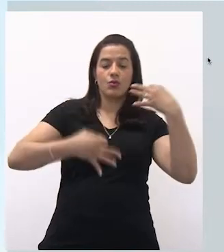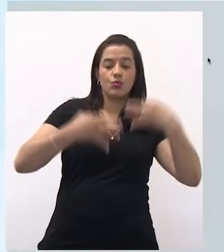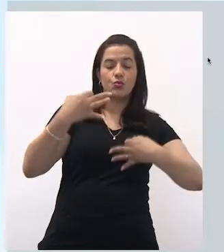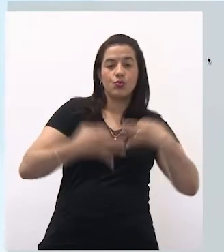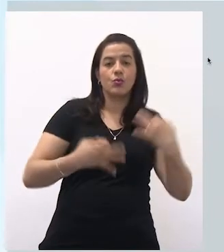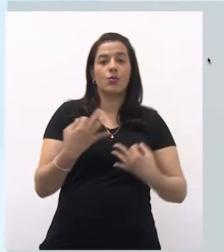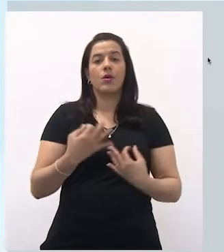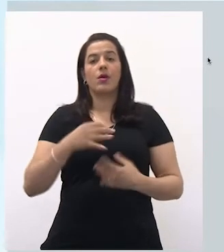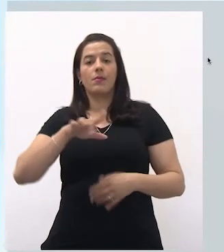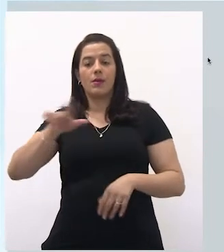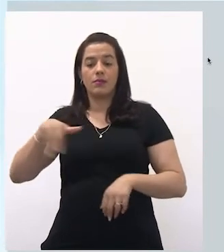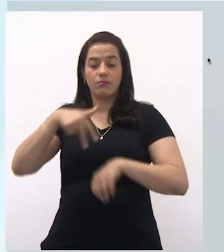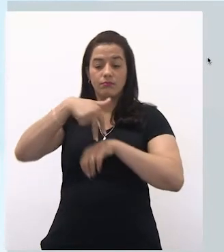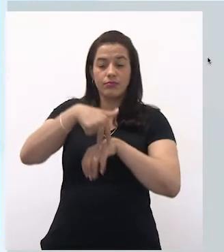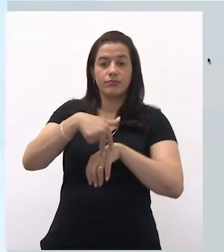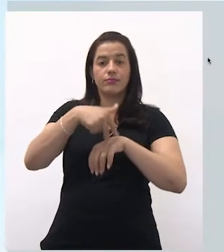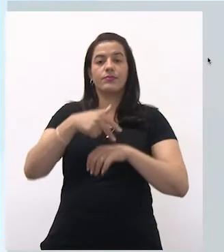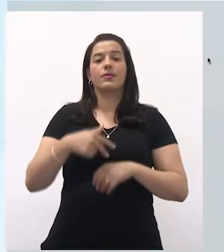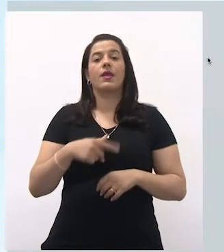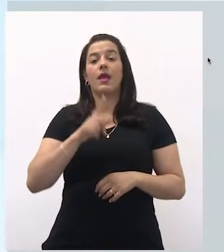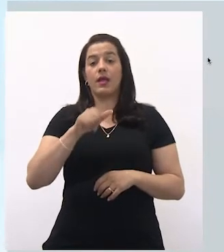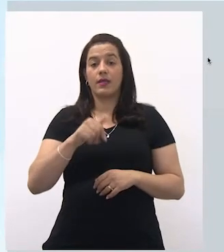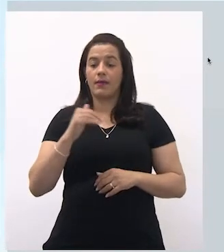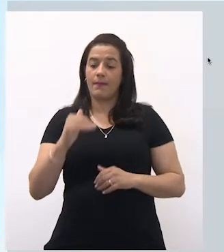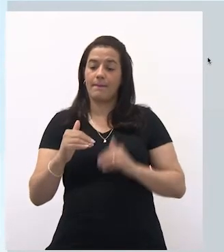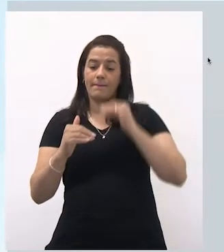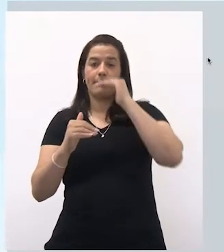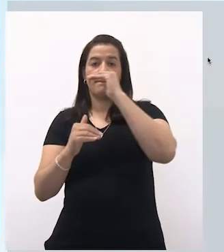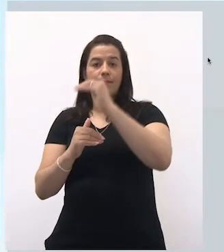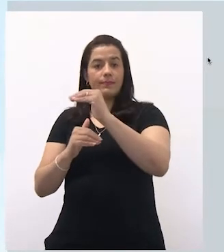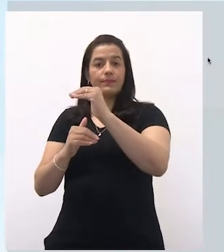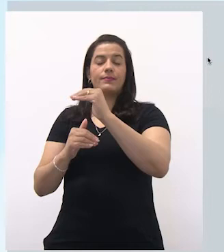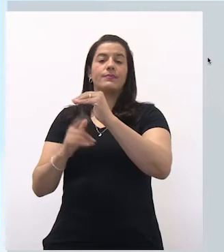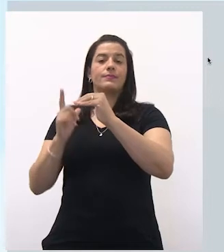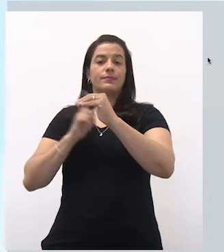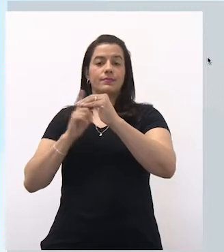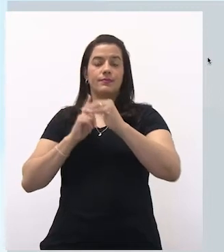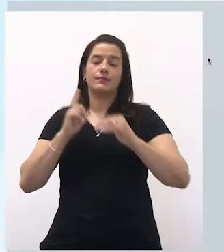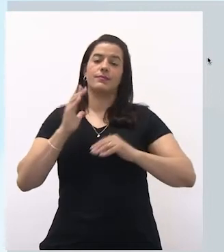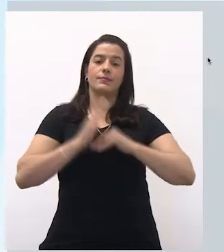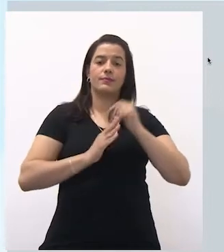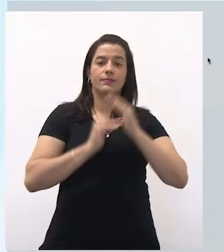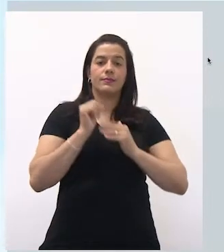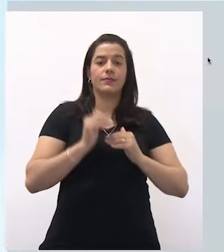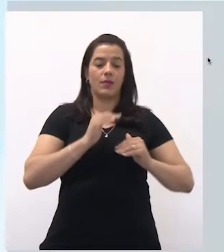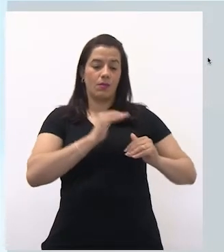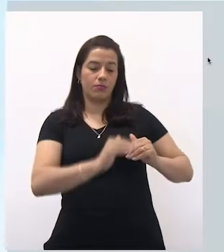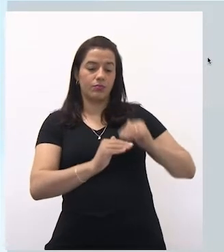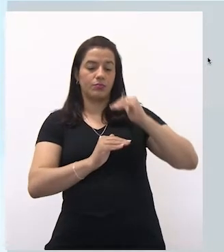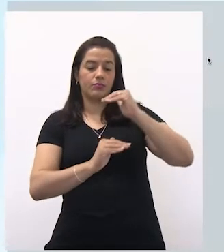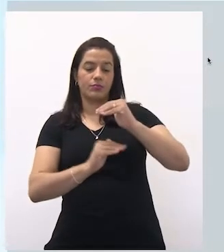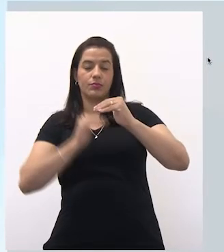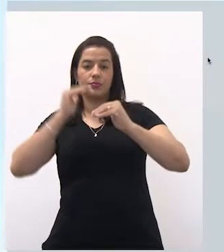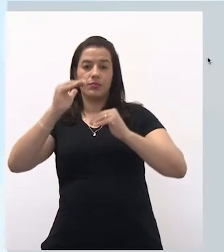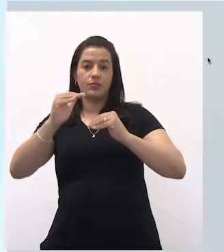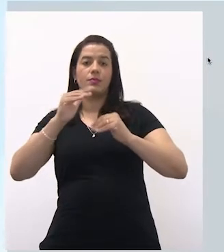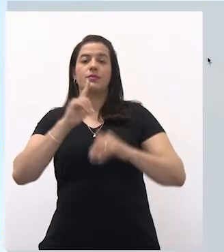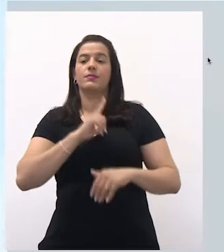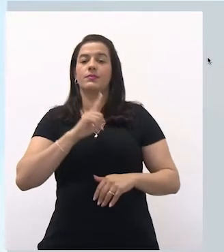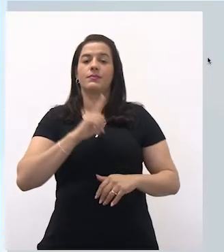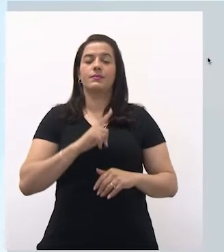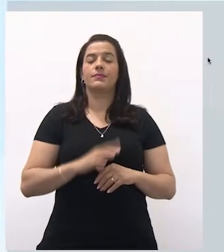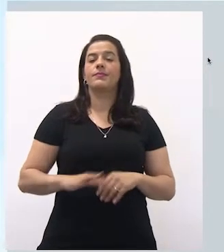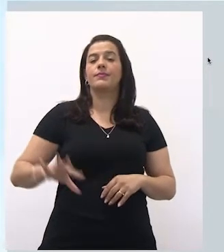um posicionamento, aí eu já estou num nível avançado da habilidade. É por isso que tem os níveis de proficiência.